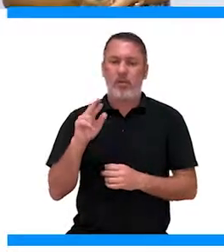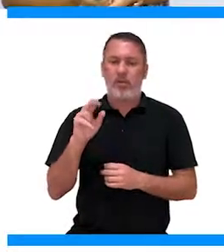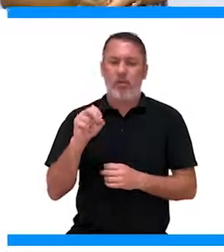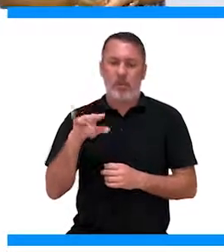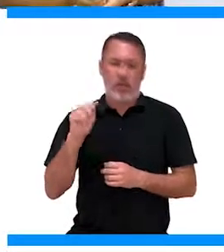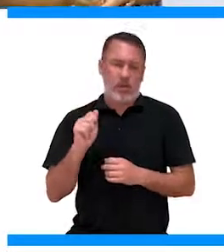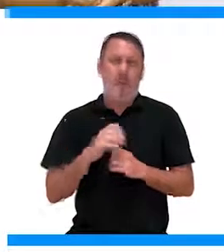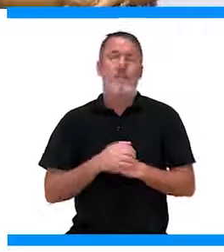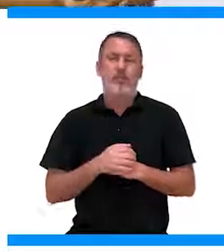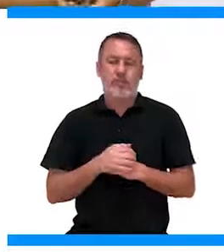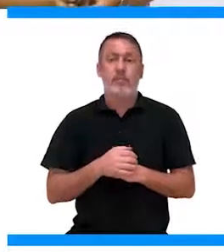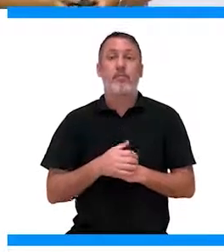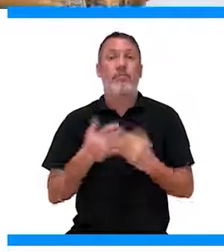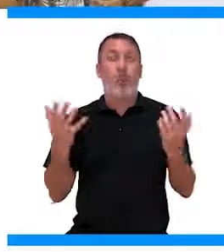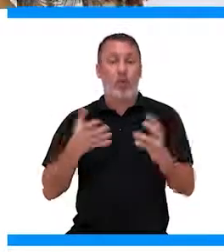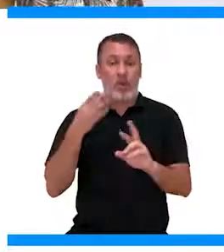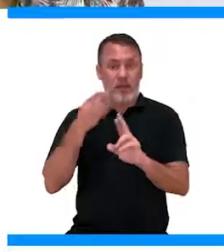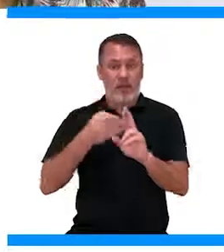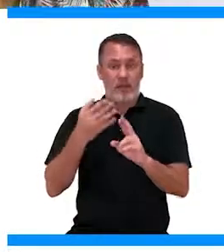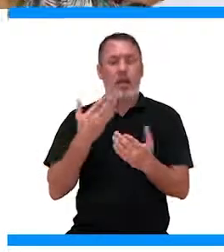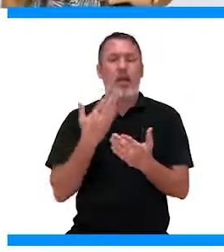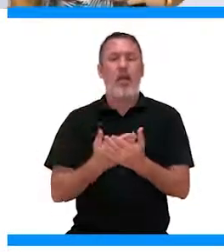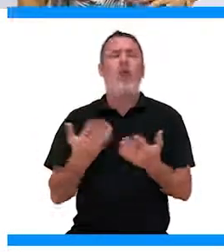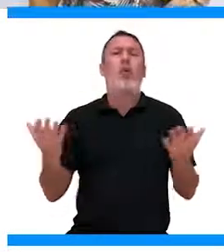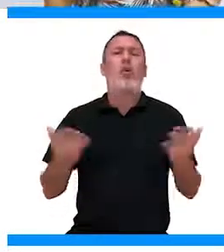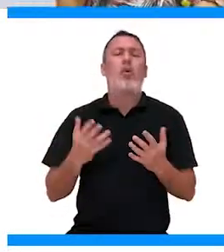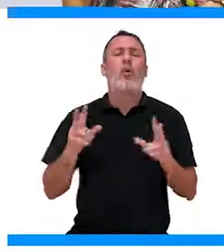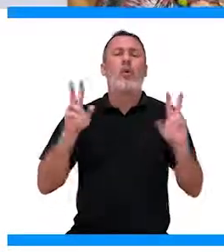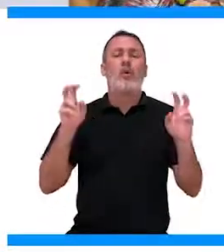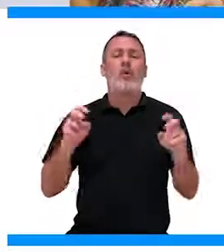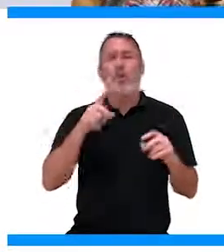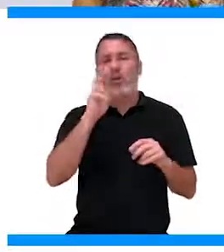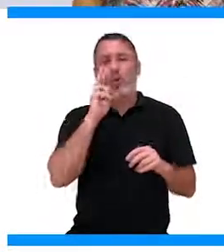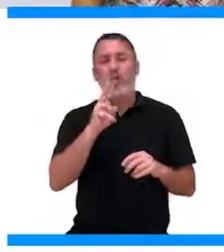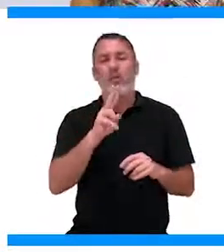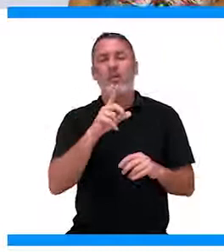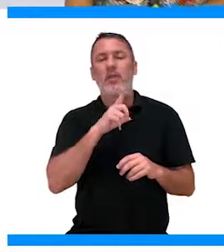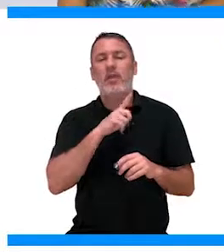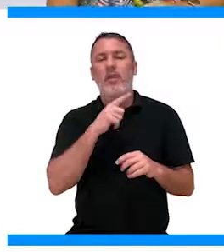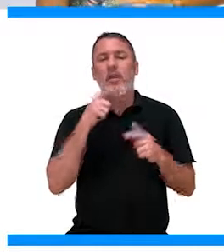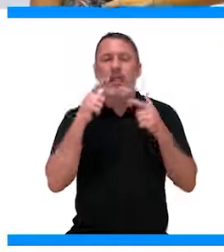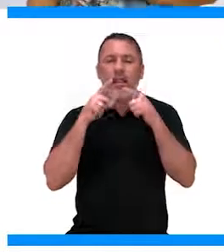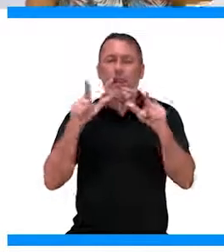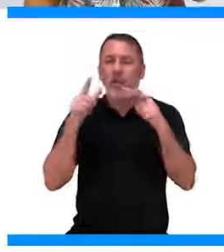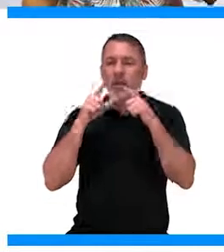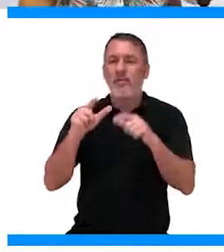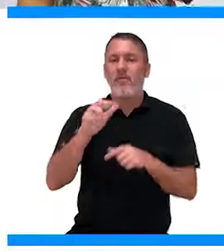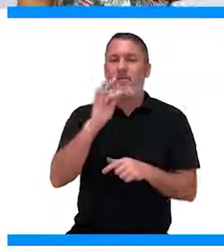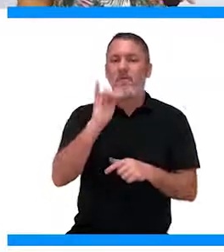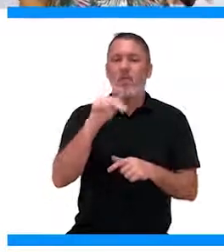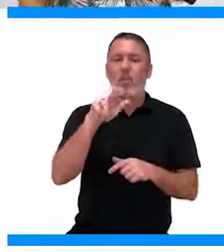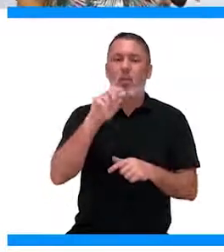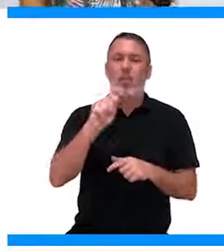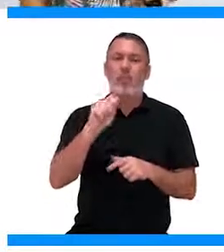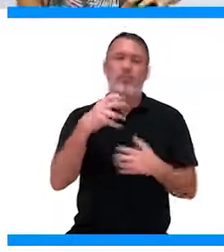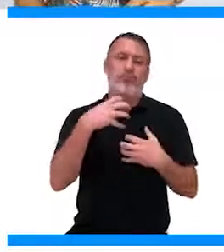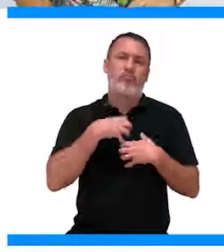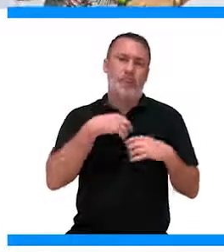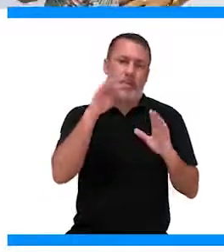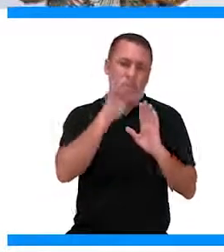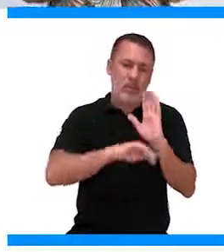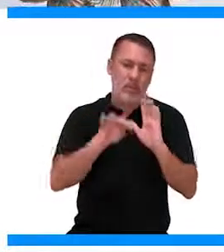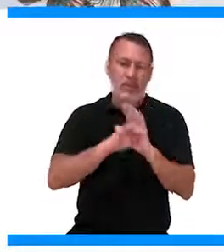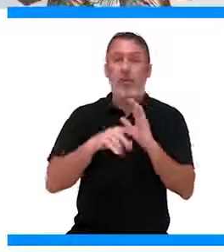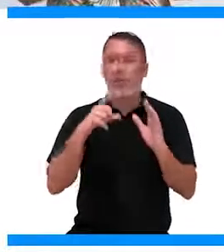prosopopeia. Bom, então na aula de hoje a gente viu como que as figuras de linguagem elas se comportam nos textos.